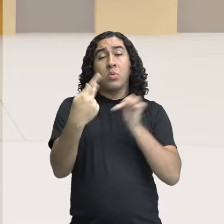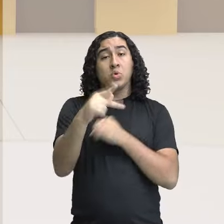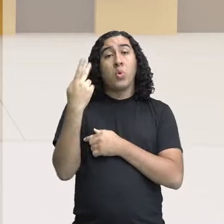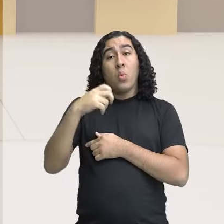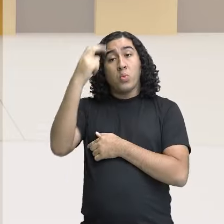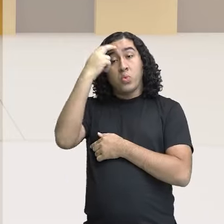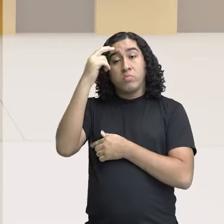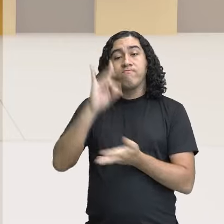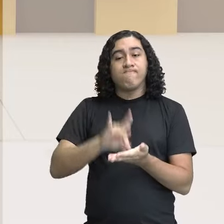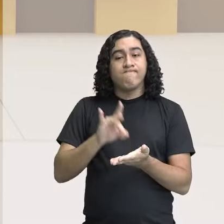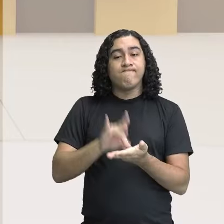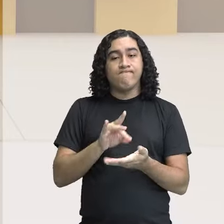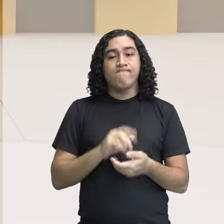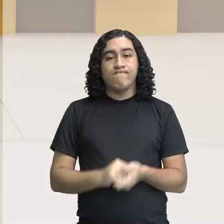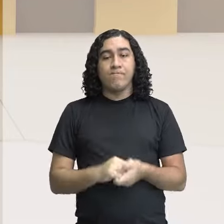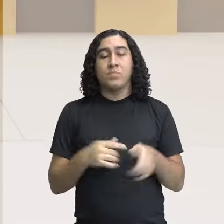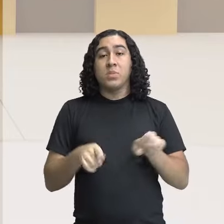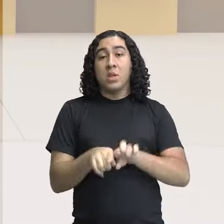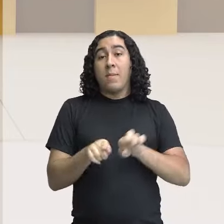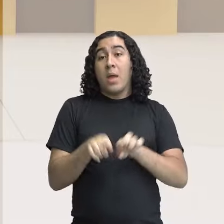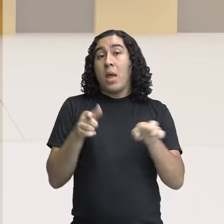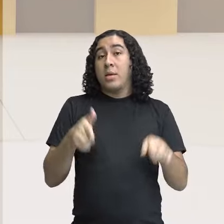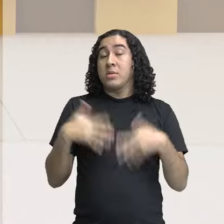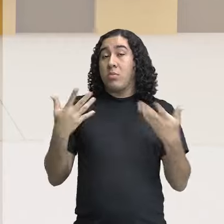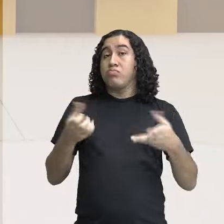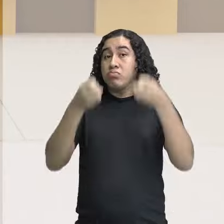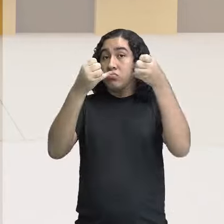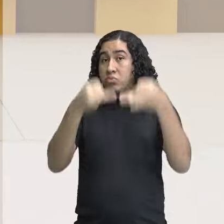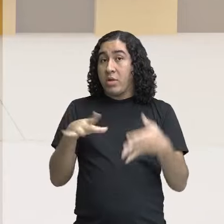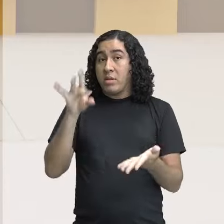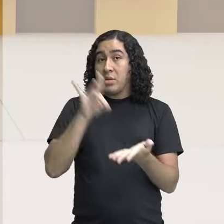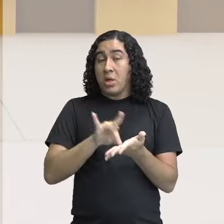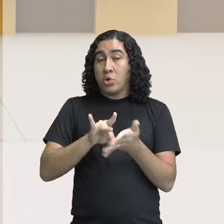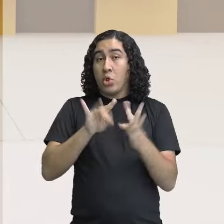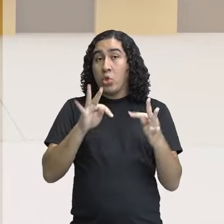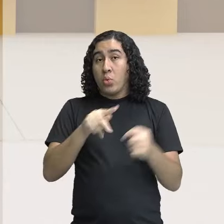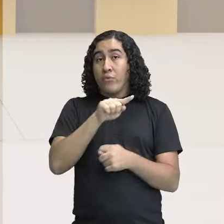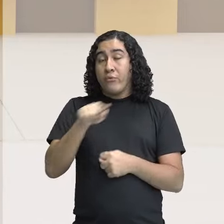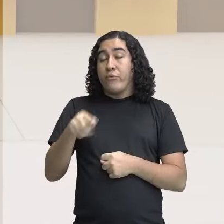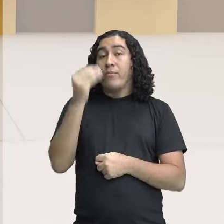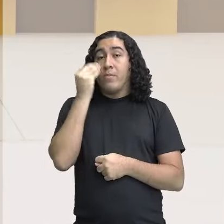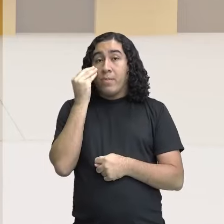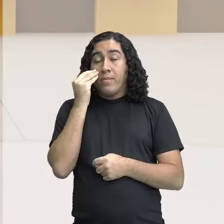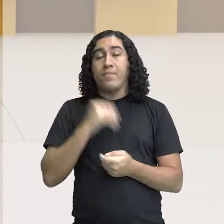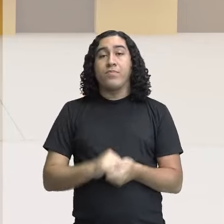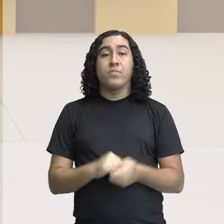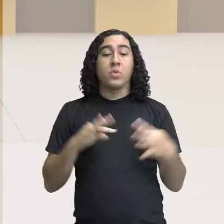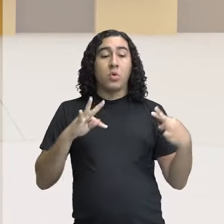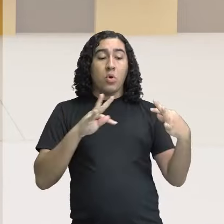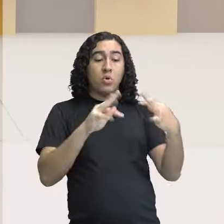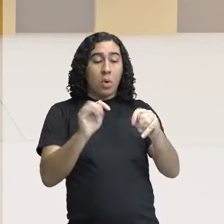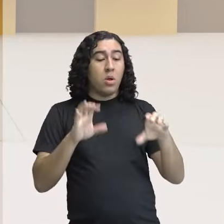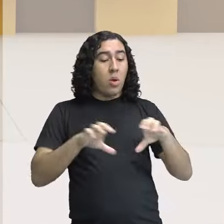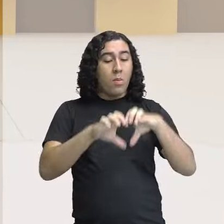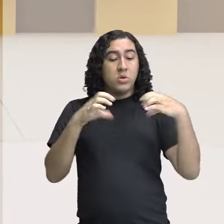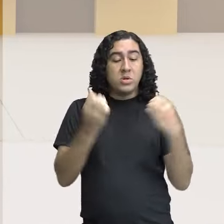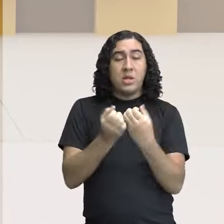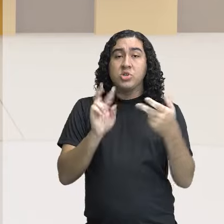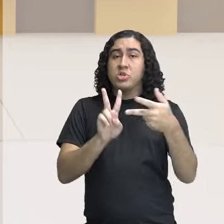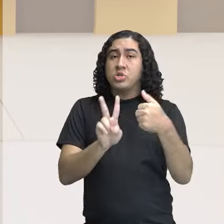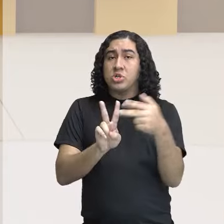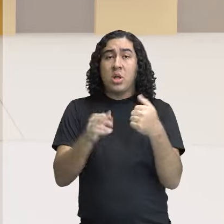cultura deles. E uma coisa eu quero deixar clara aqui para todos vocês: todas as comunidades indígenas, em